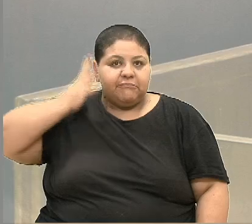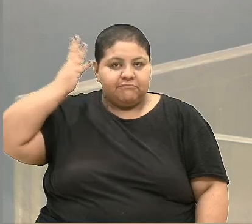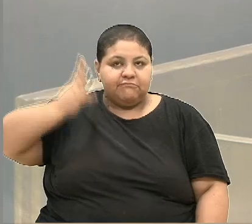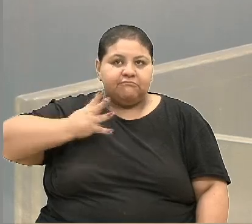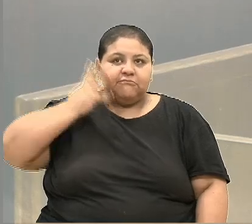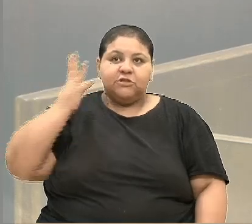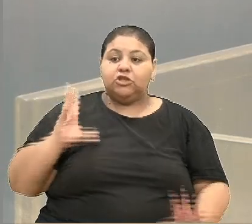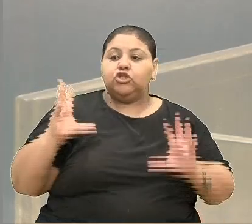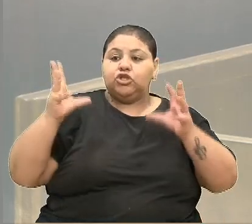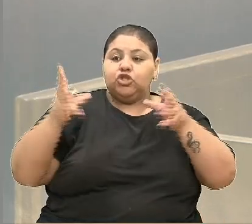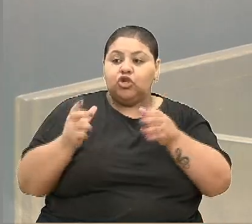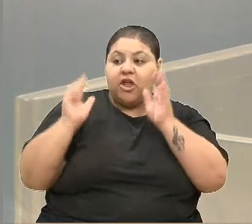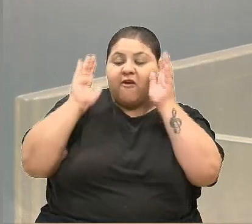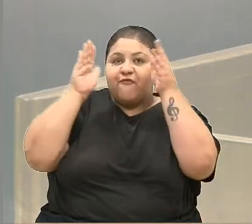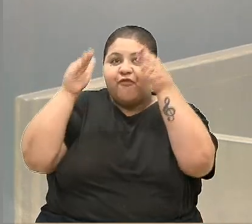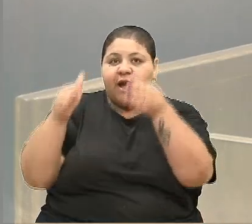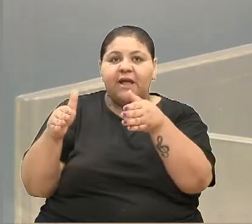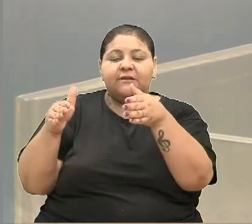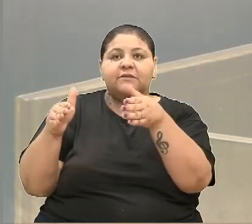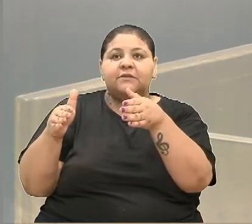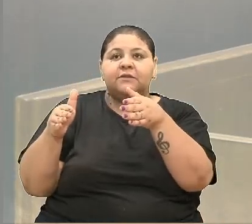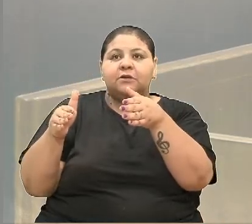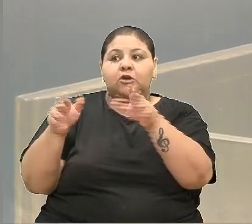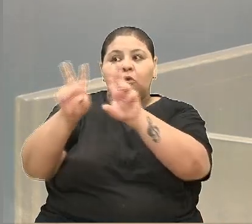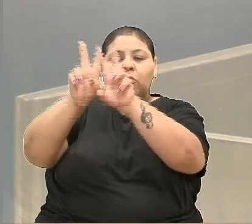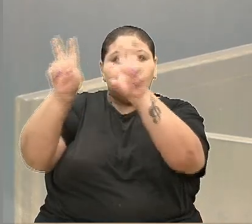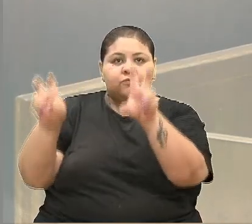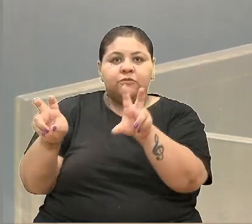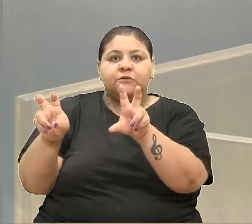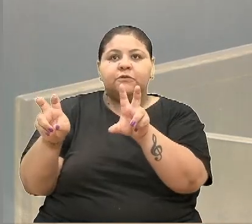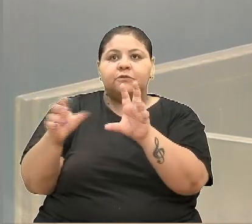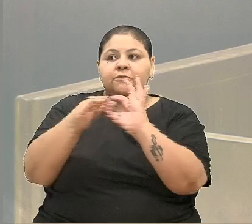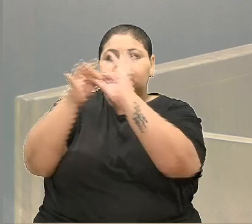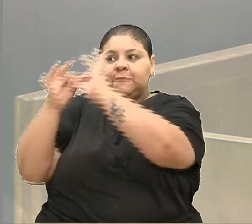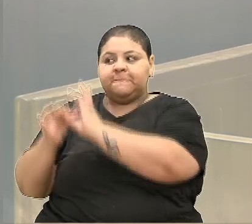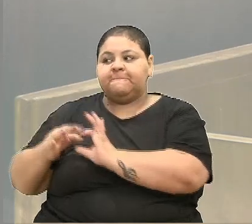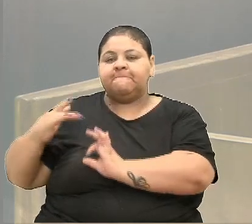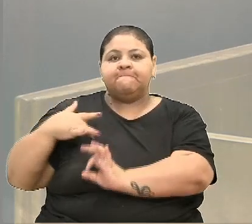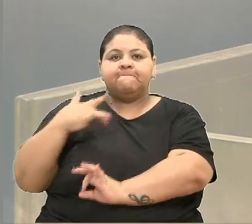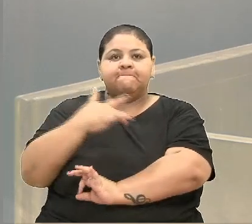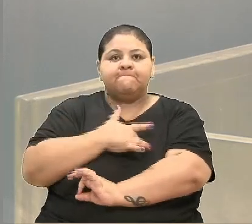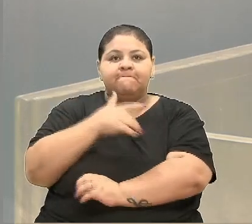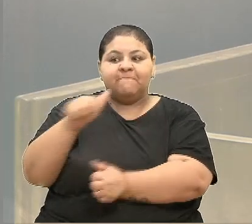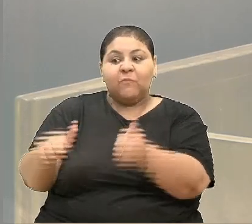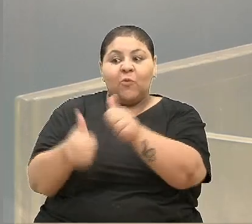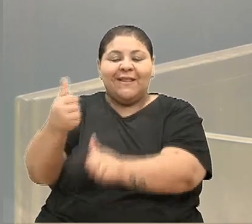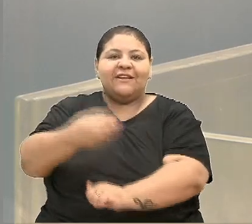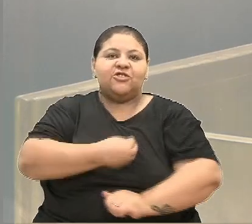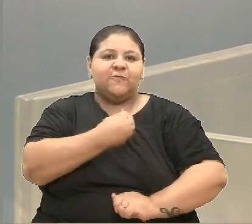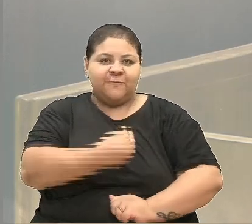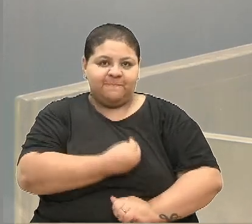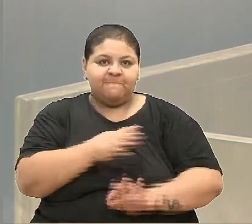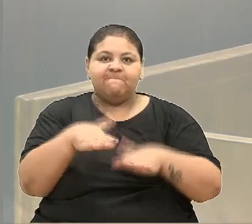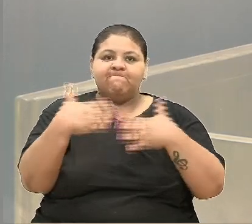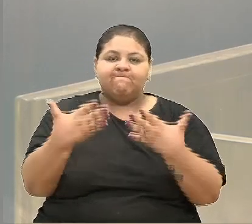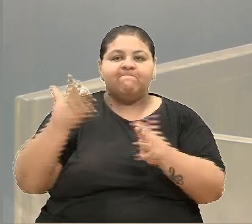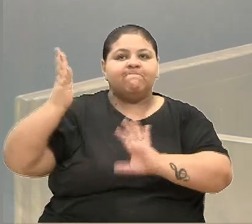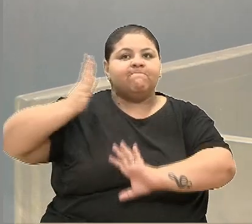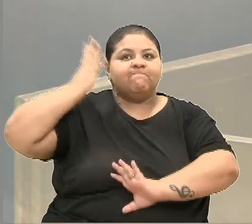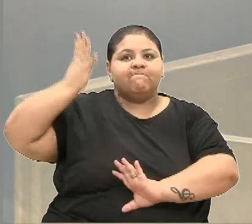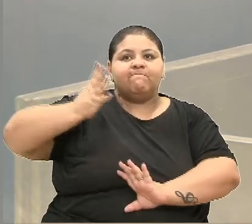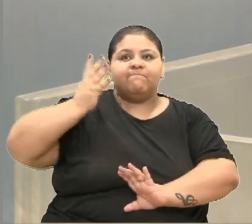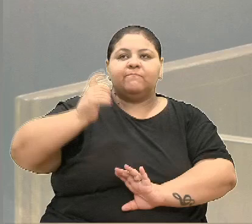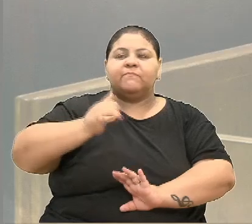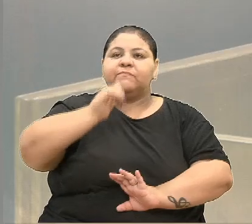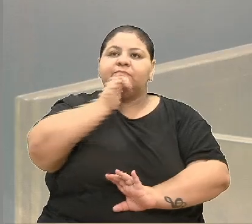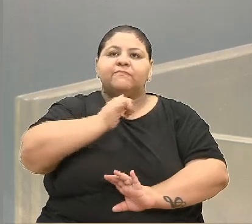vivências, todas elas focadas com esse tema ligado à saúde e qualidade de vida. Então, palestrantes como, por